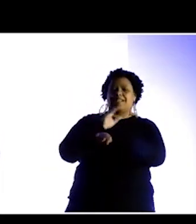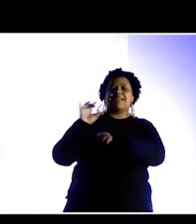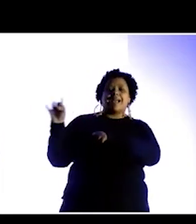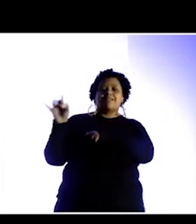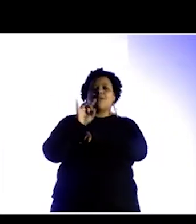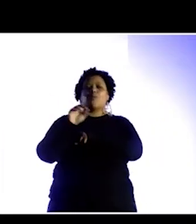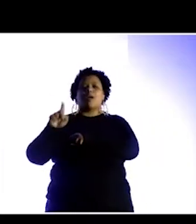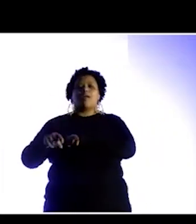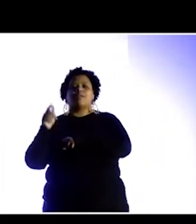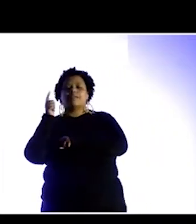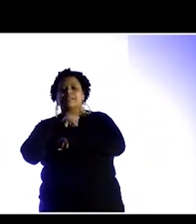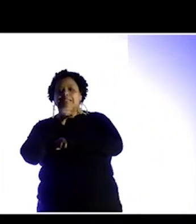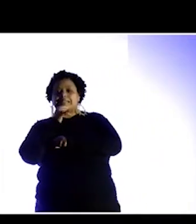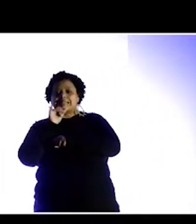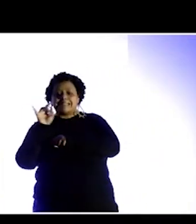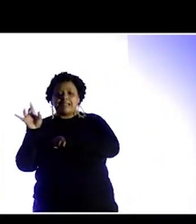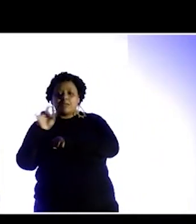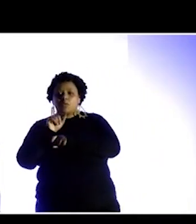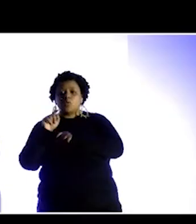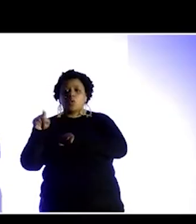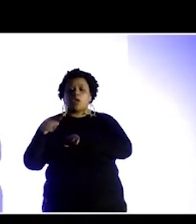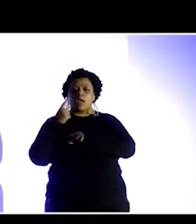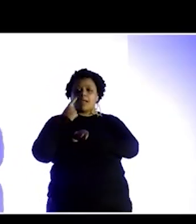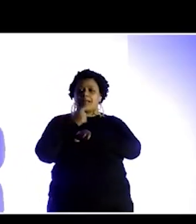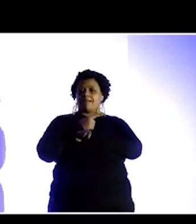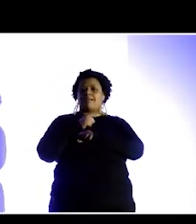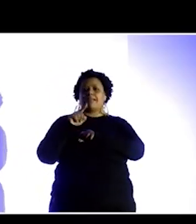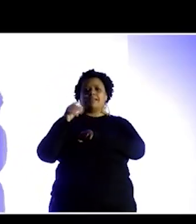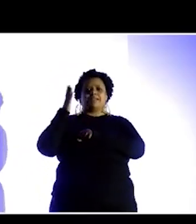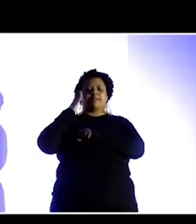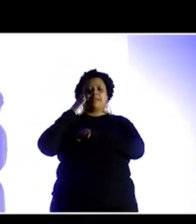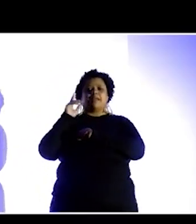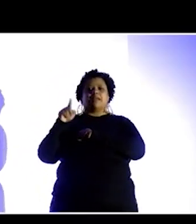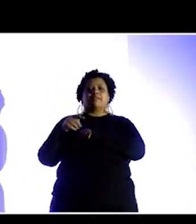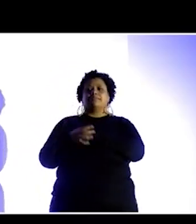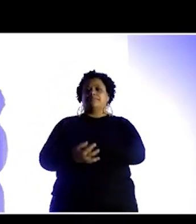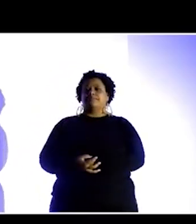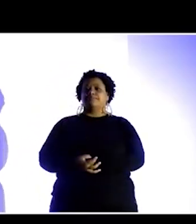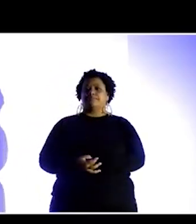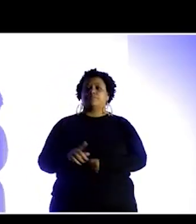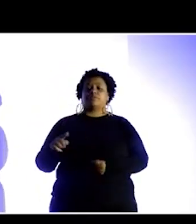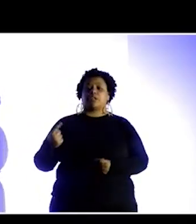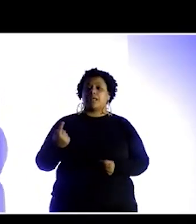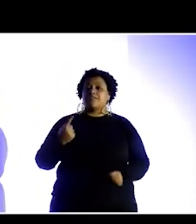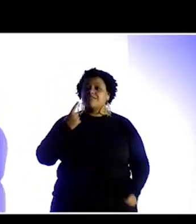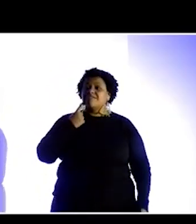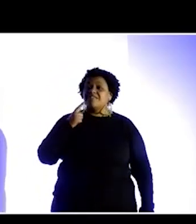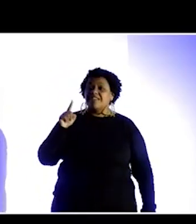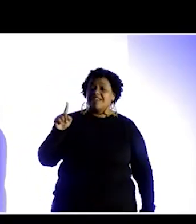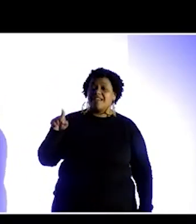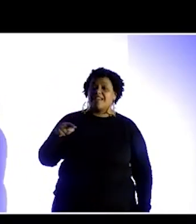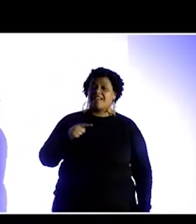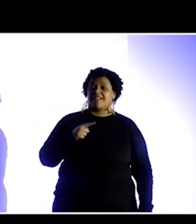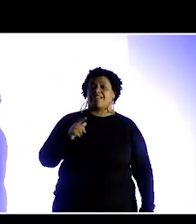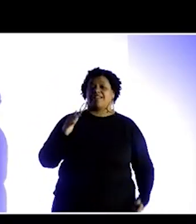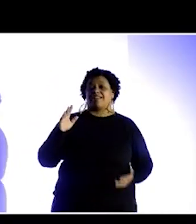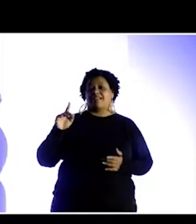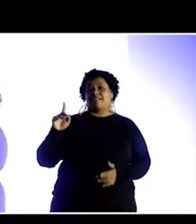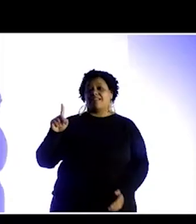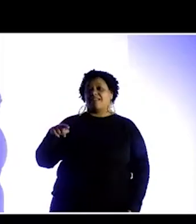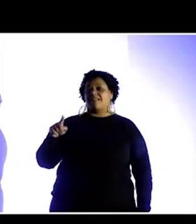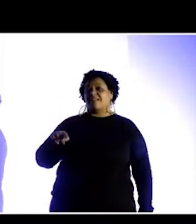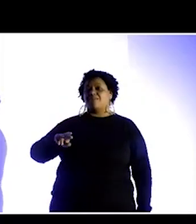E o tamanho da bolinha, do círculo, é a intensidade. Então, o que a gente vê aqui, gente, é que não é